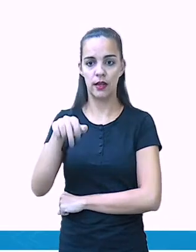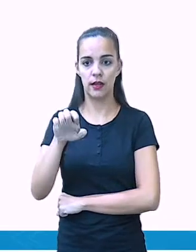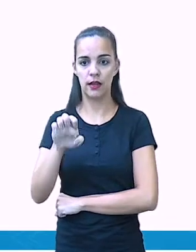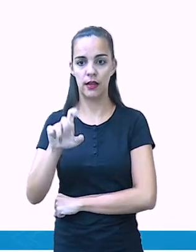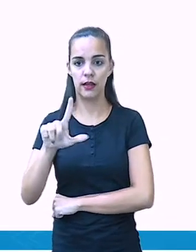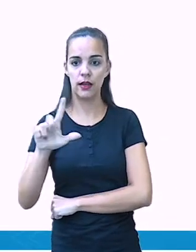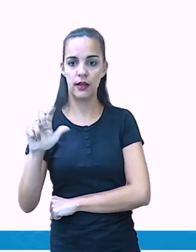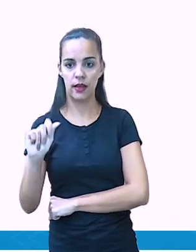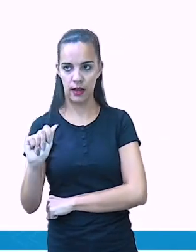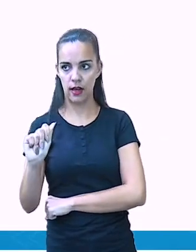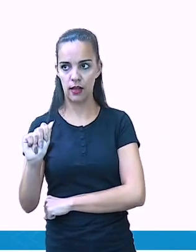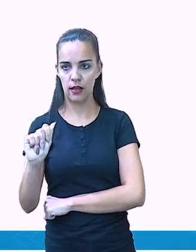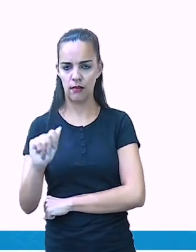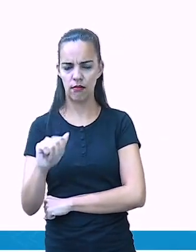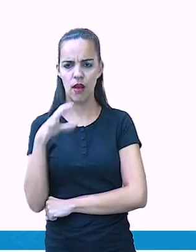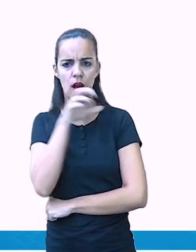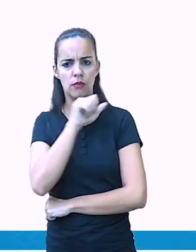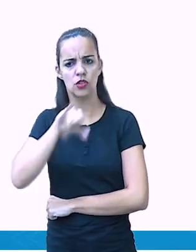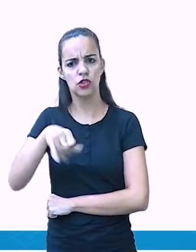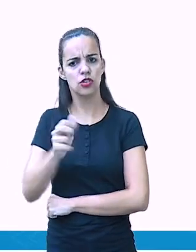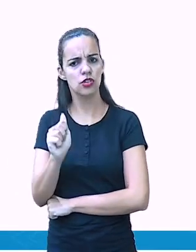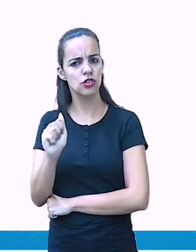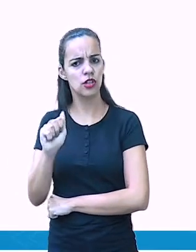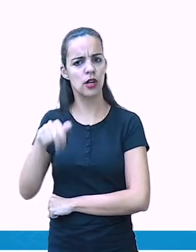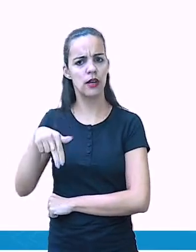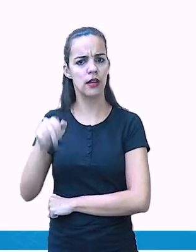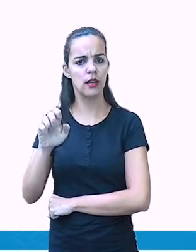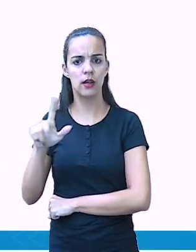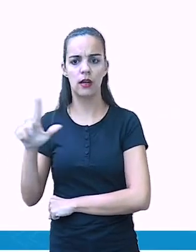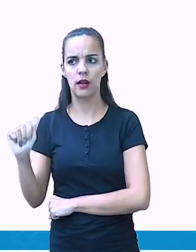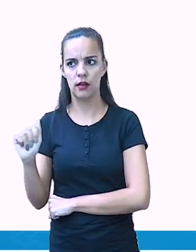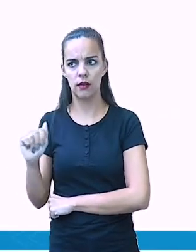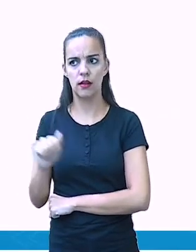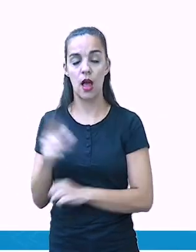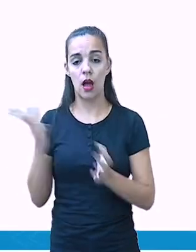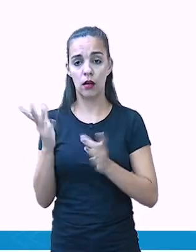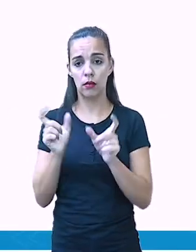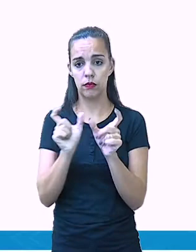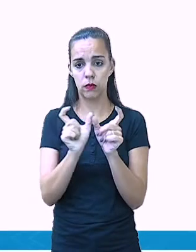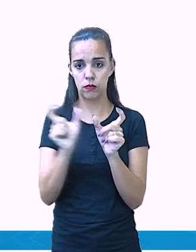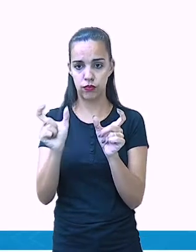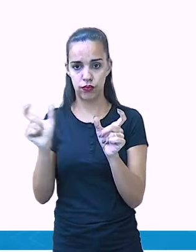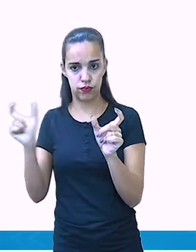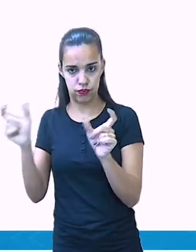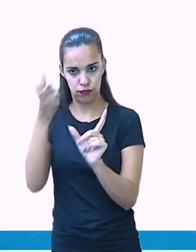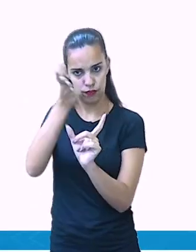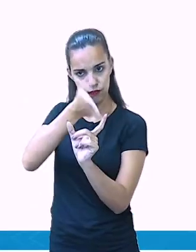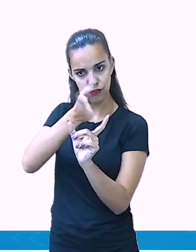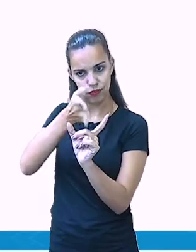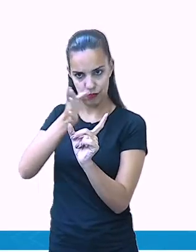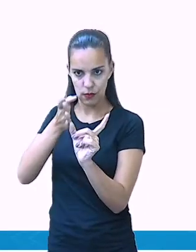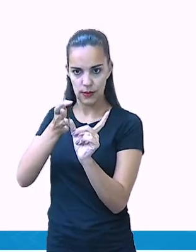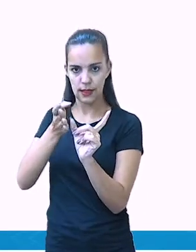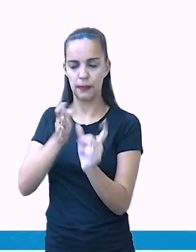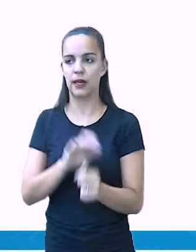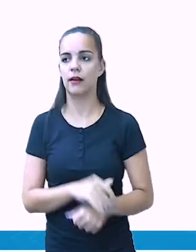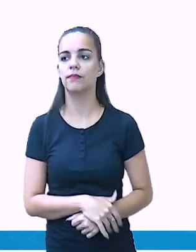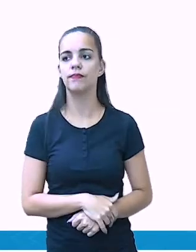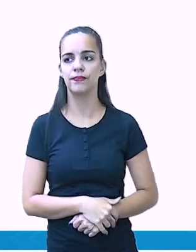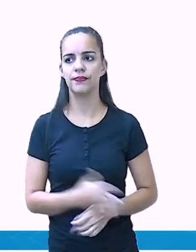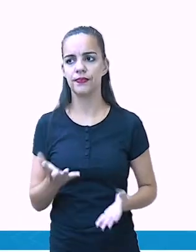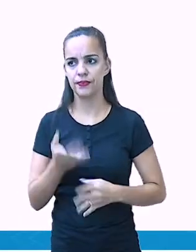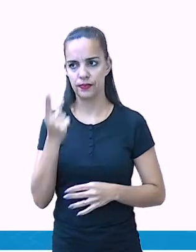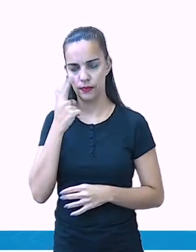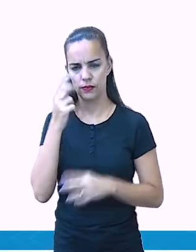Janela, janela. Agora, nós vamos separar essa palavra em sílabas. Então,